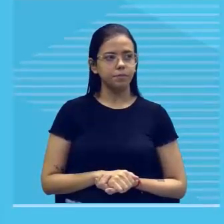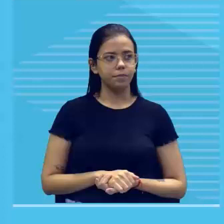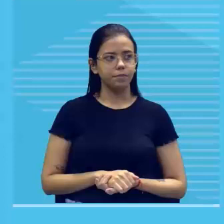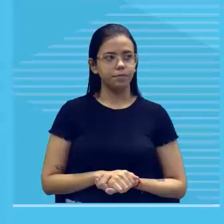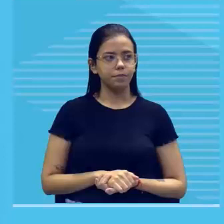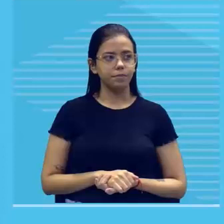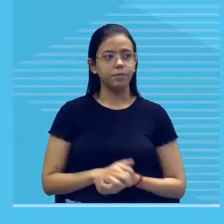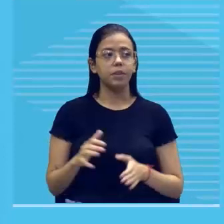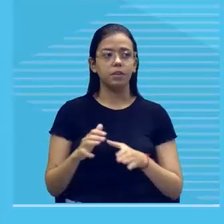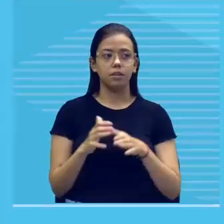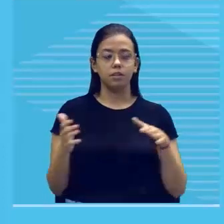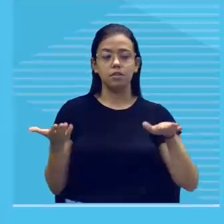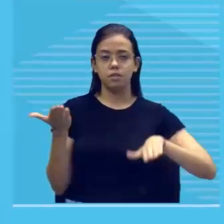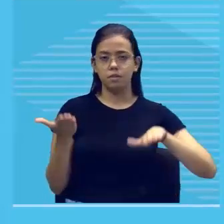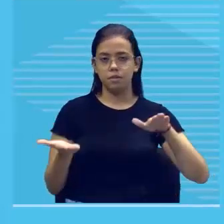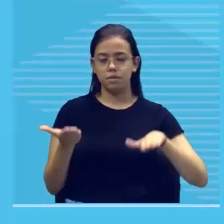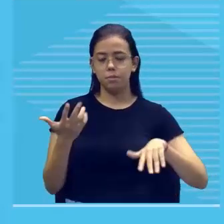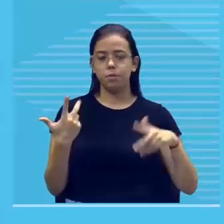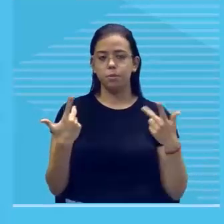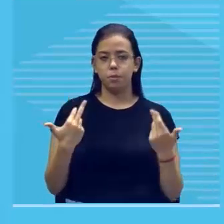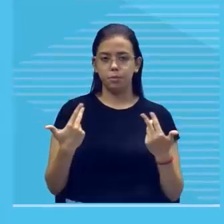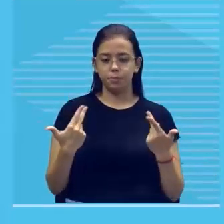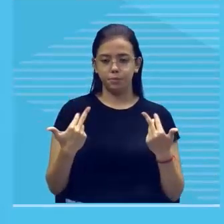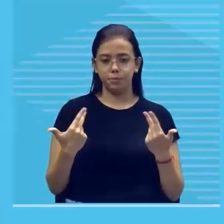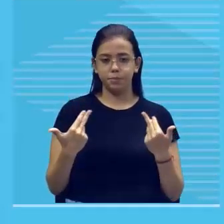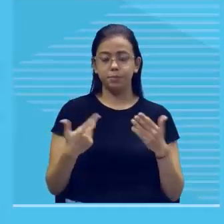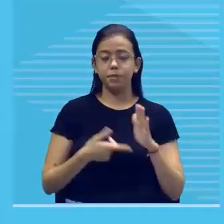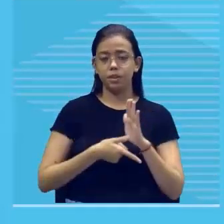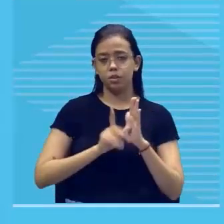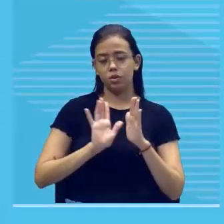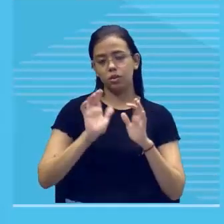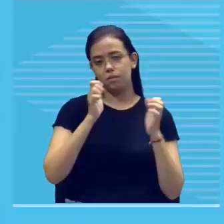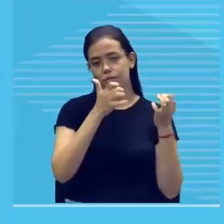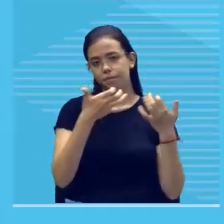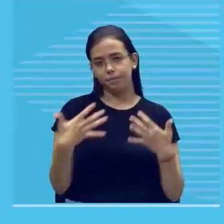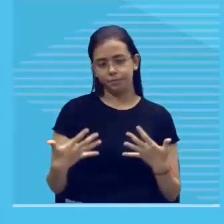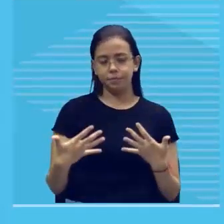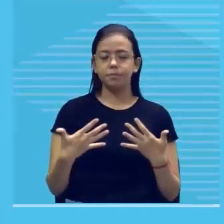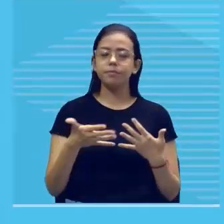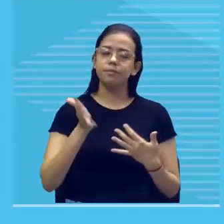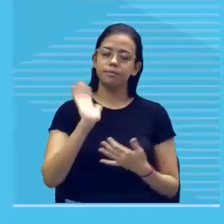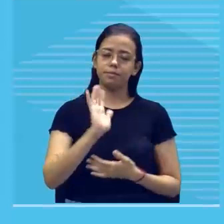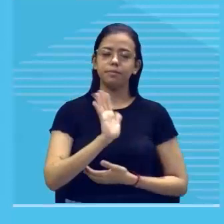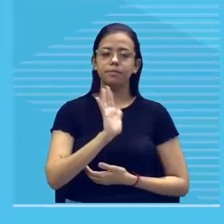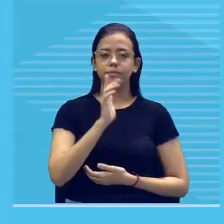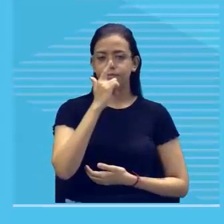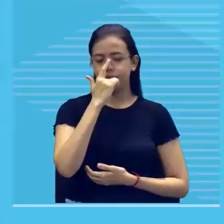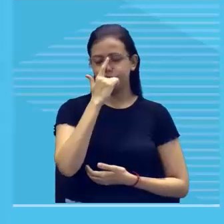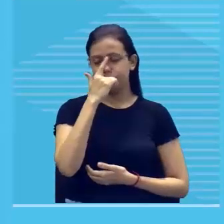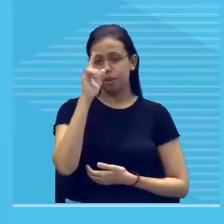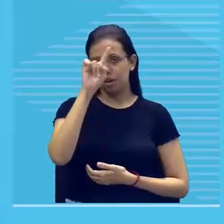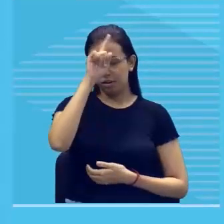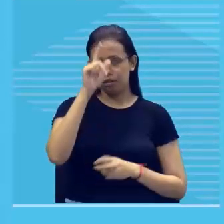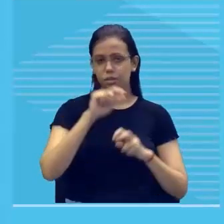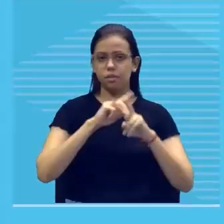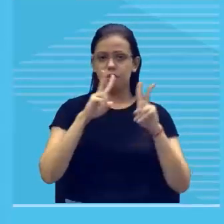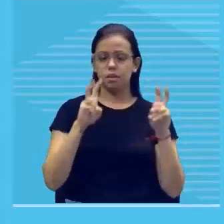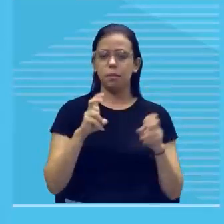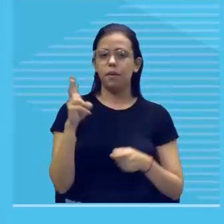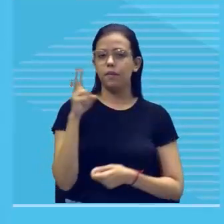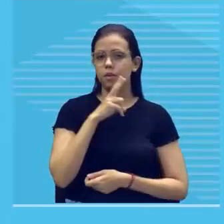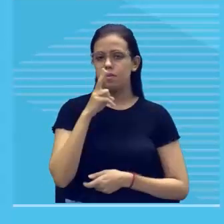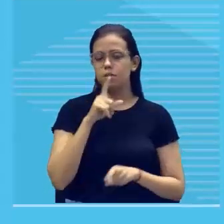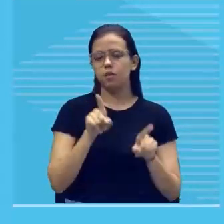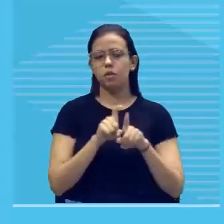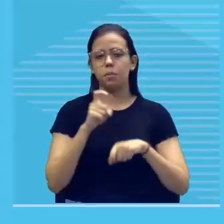e grandezas inversamente proporcionais a gente já desenvolveu isso né já a ideia de velocidade